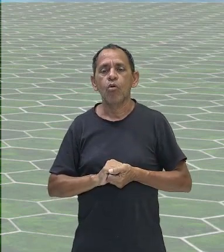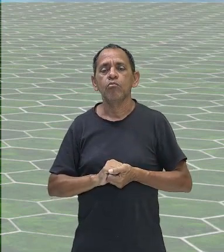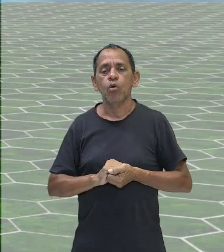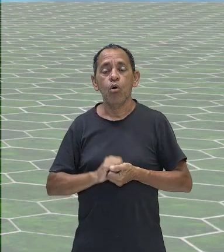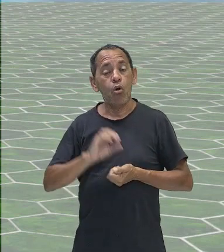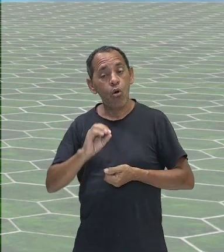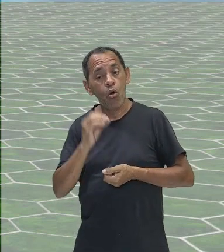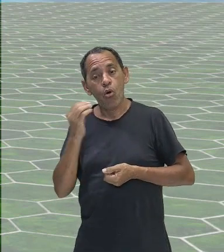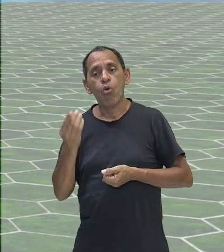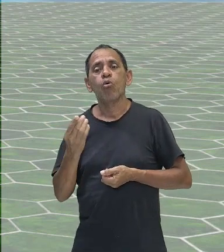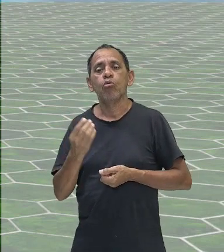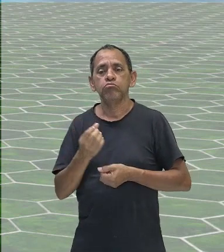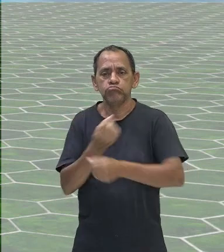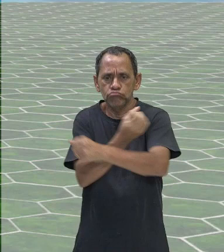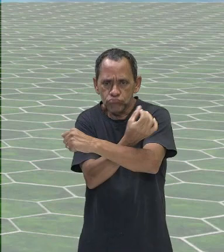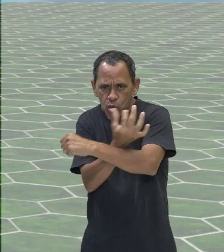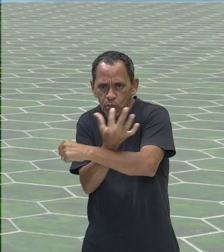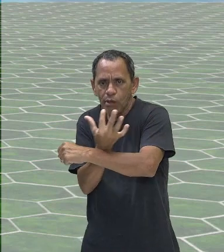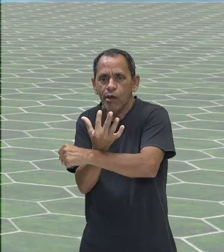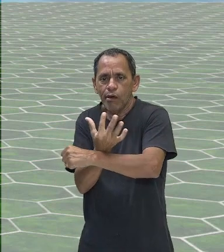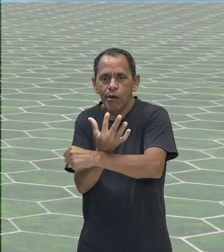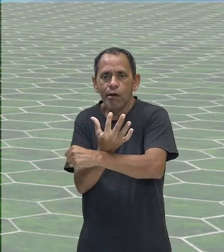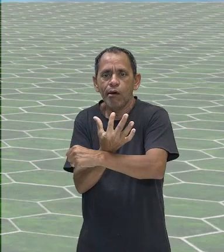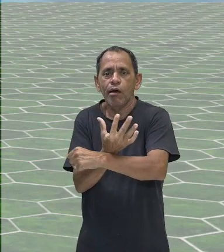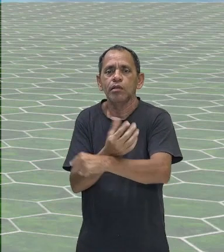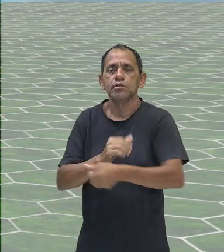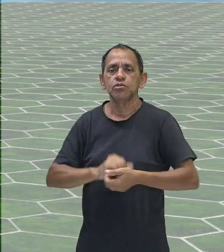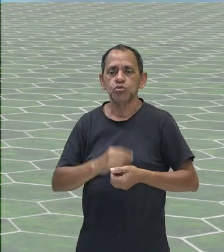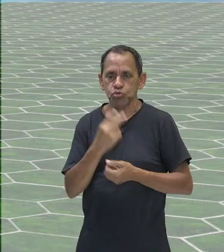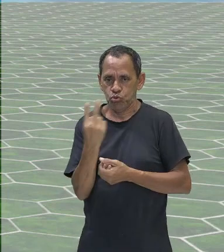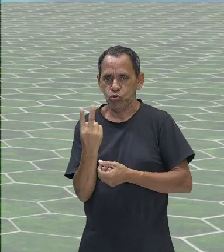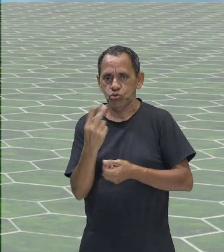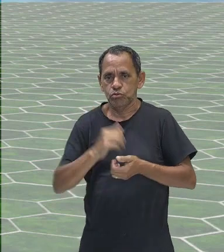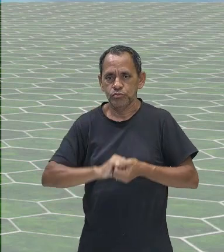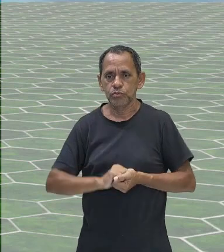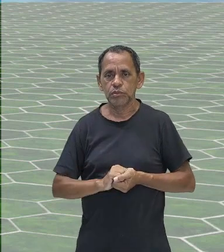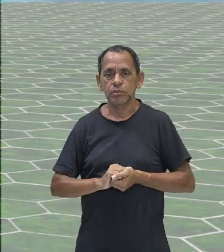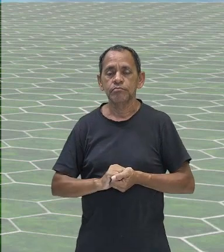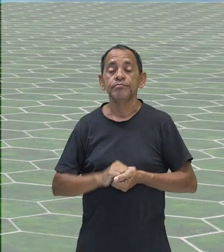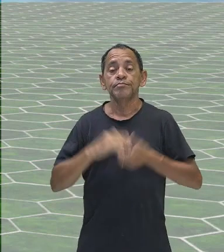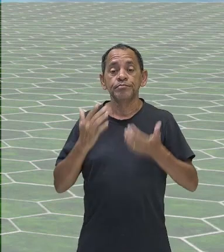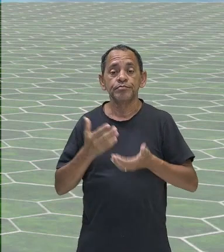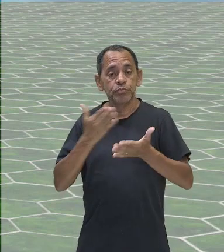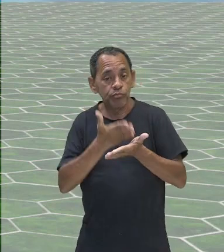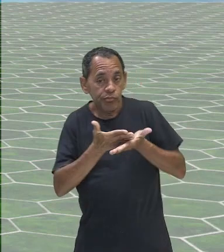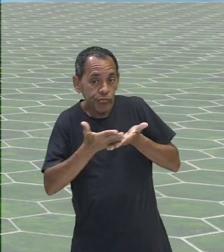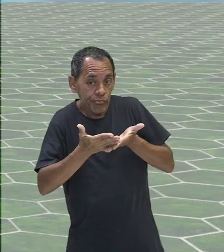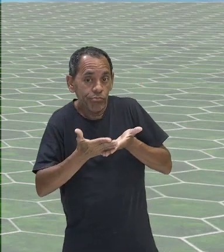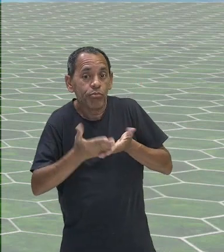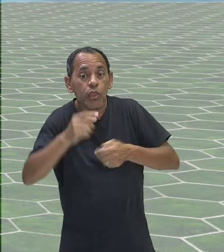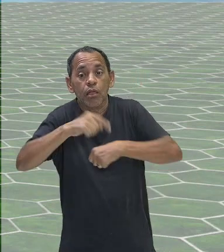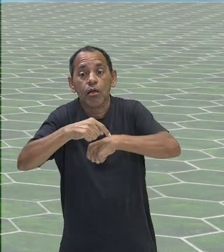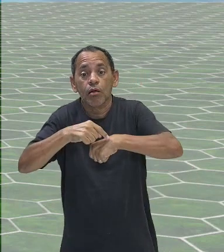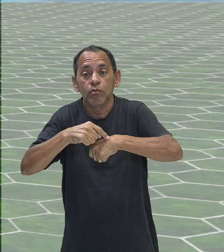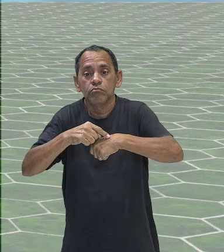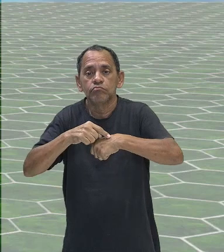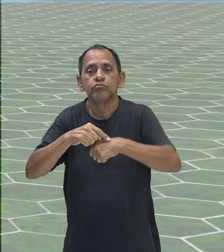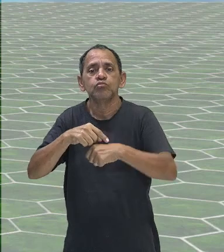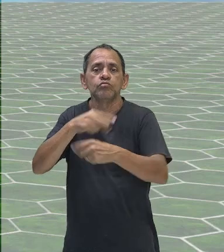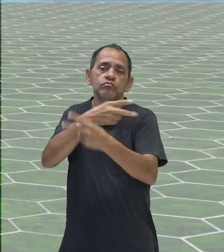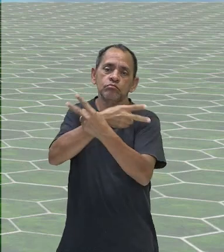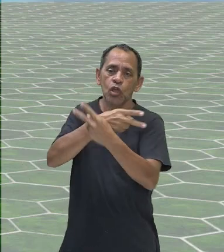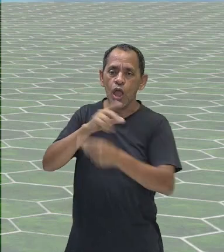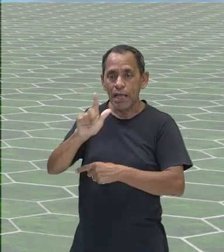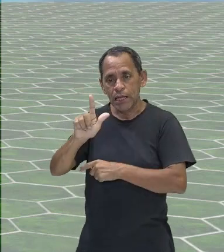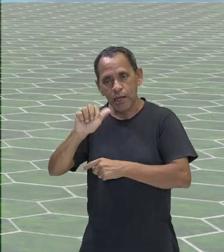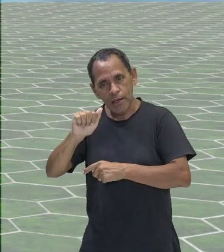né, no caso as plantas. No caso, a partir do momento que estes gametas se fundem, se